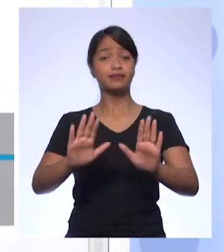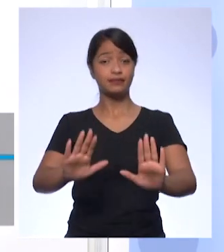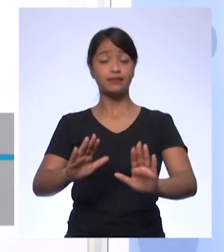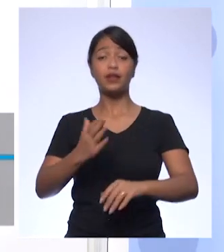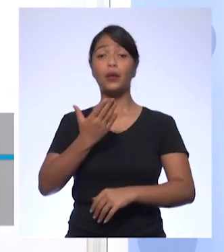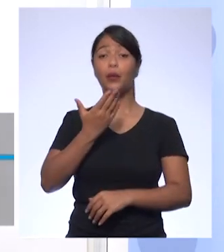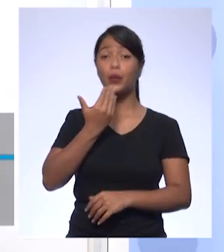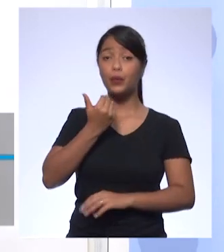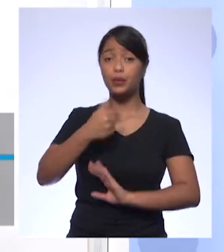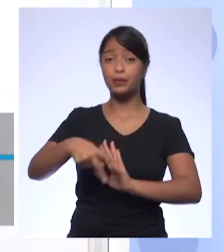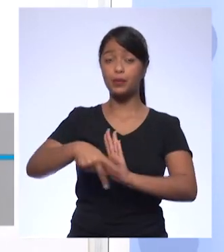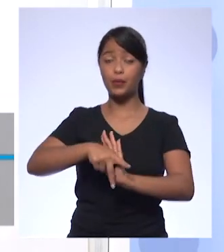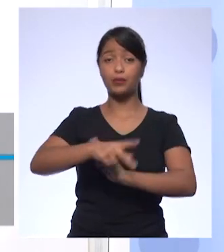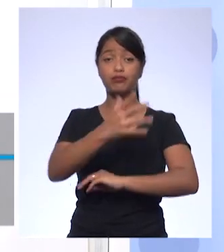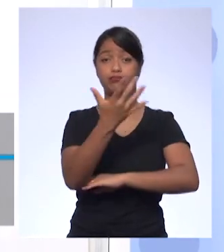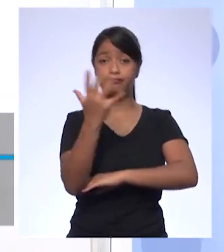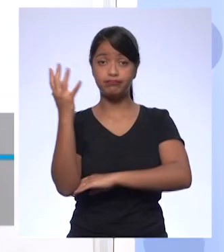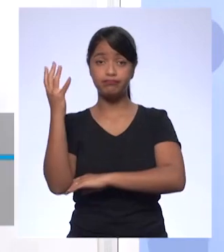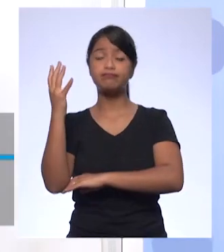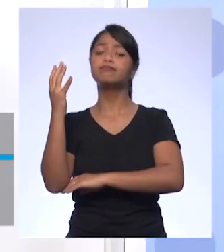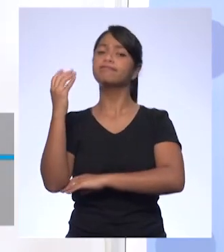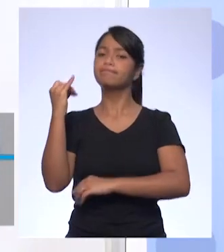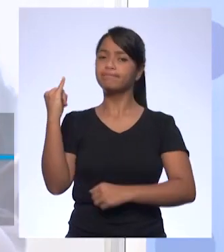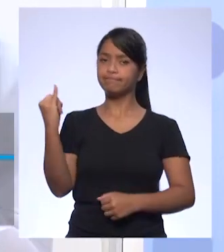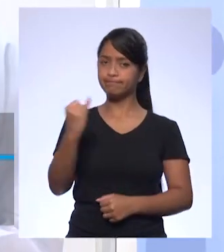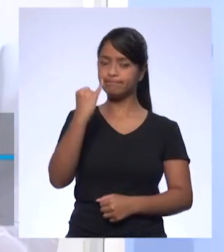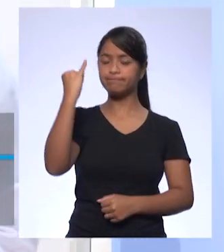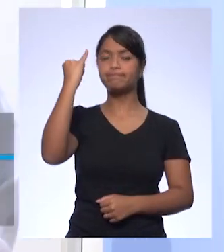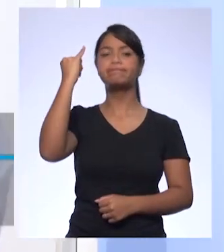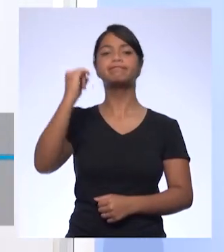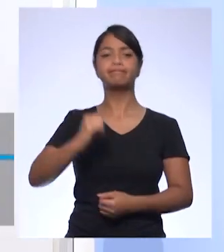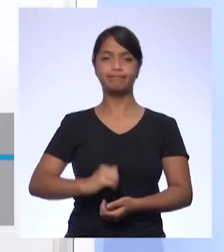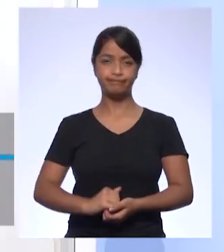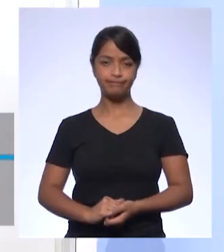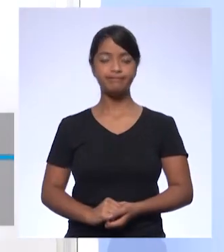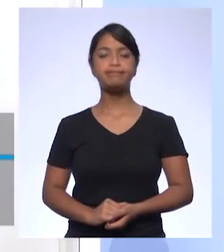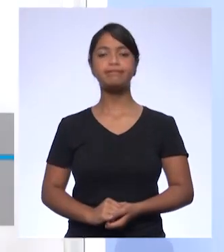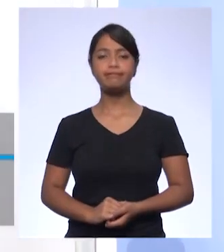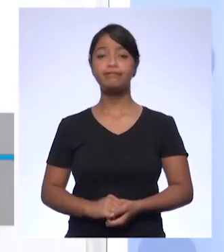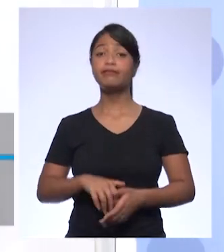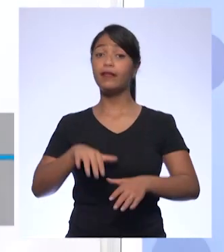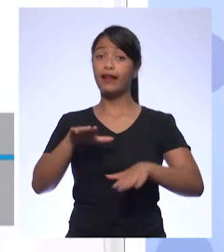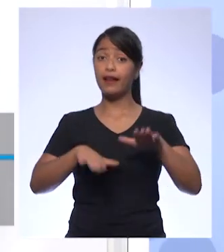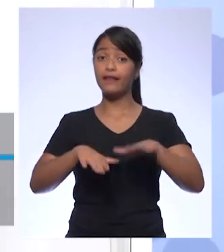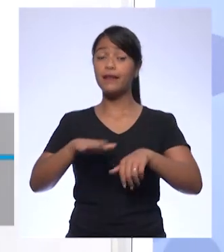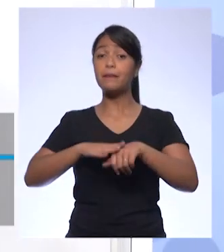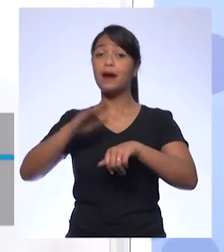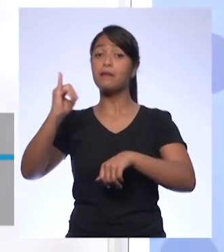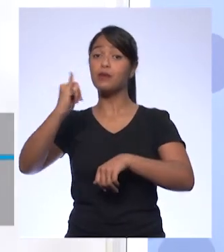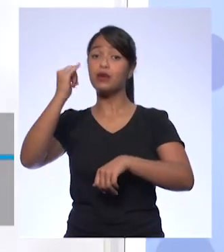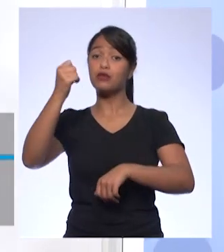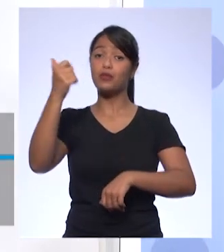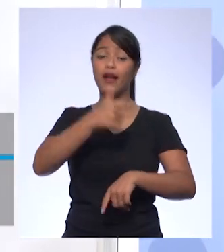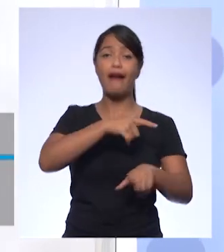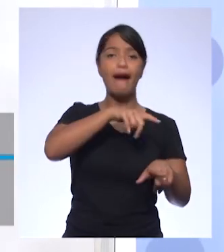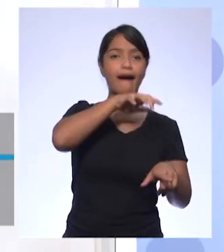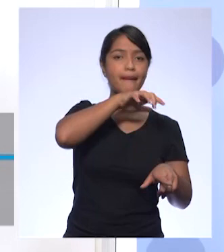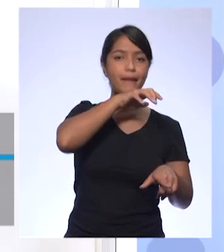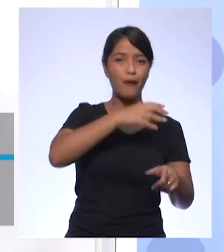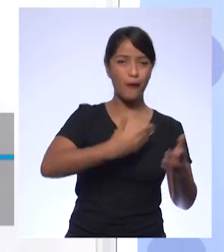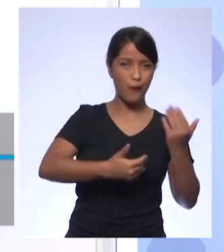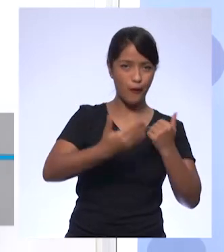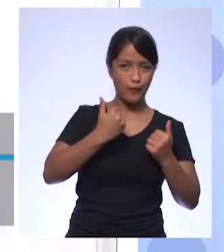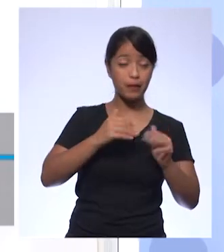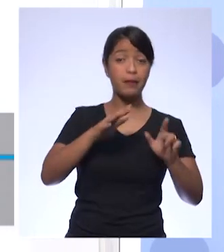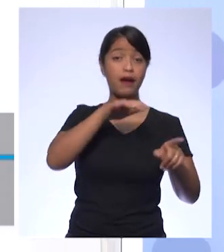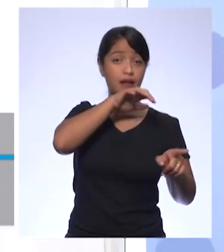origem vegetal, né, são tão importantes, ou até, em alguns casos, mais importantes do que o de origem animal, mas de origem animal também é importante,